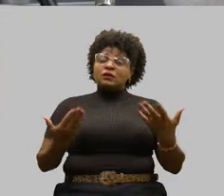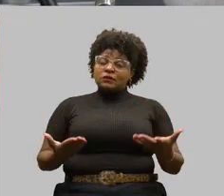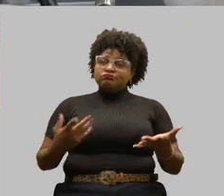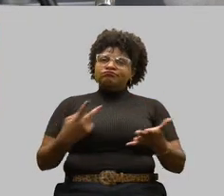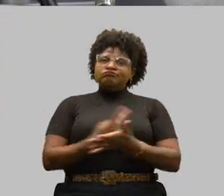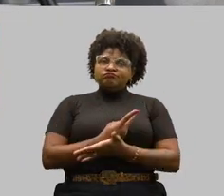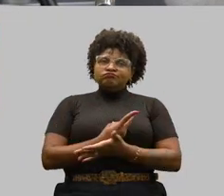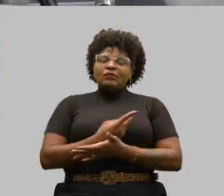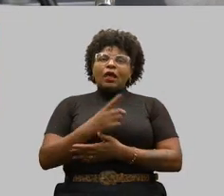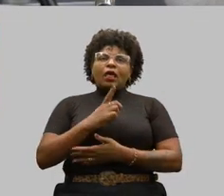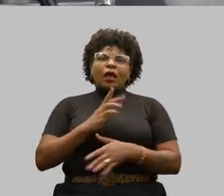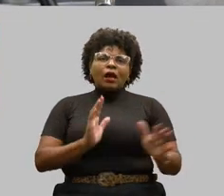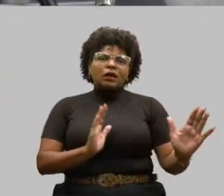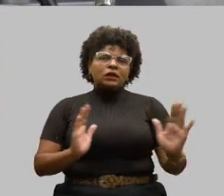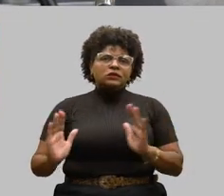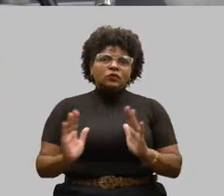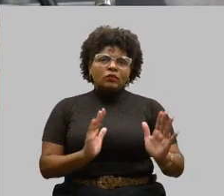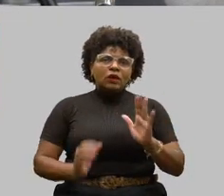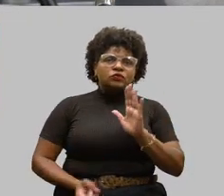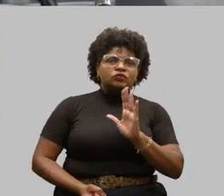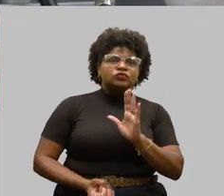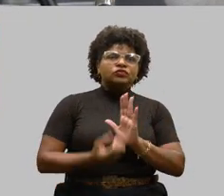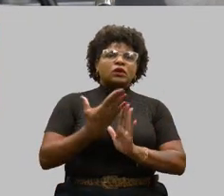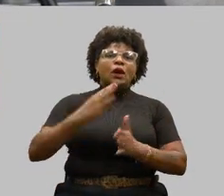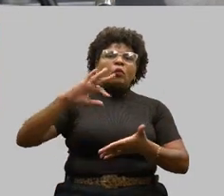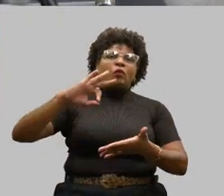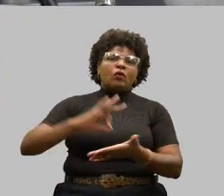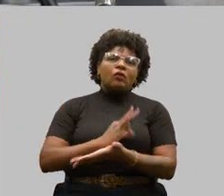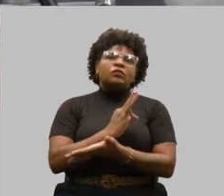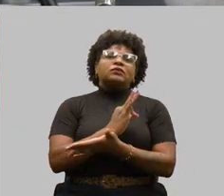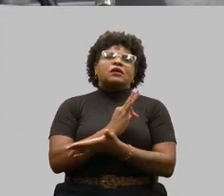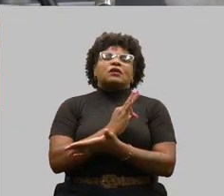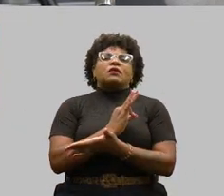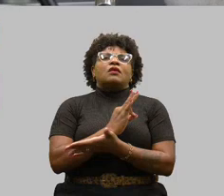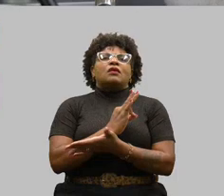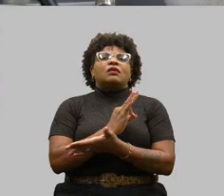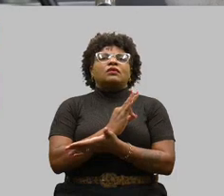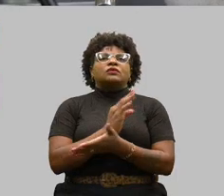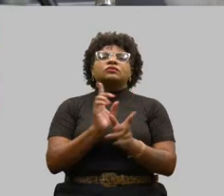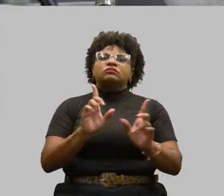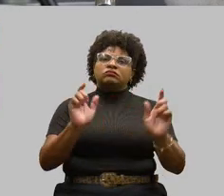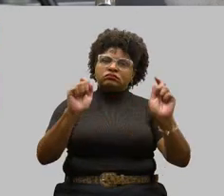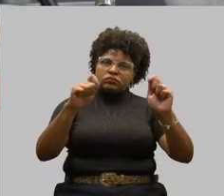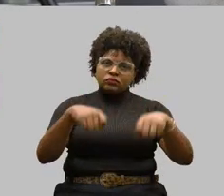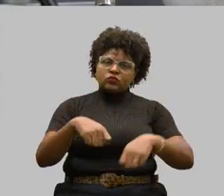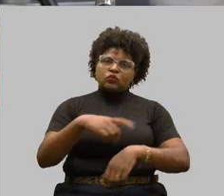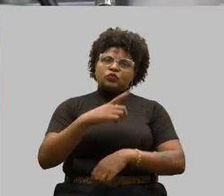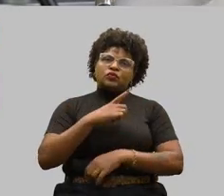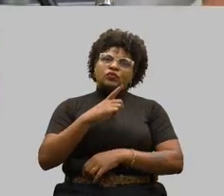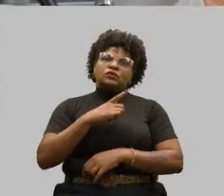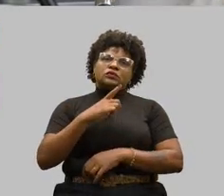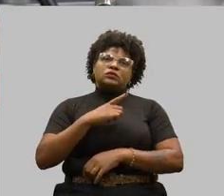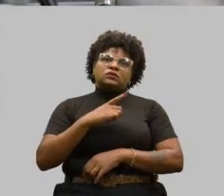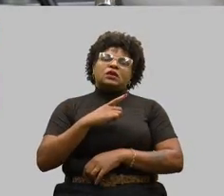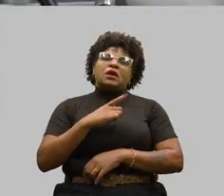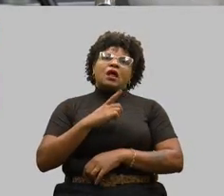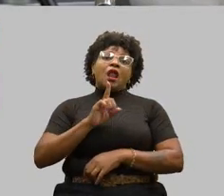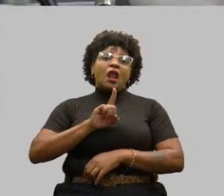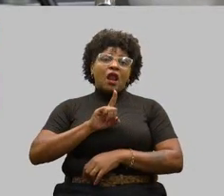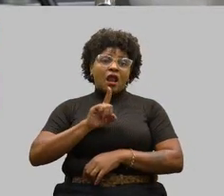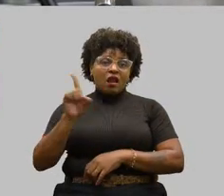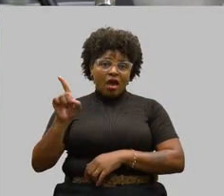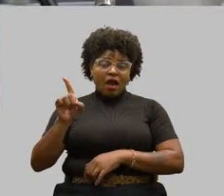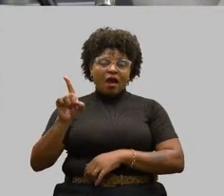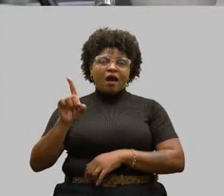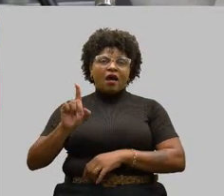de elaborar o contrato e vai ser possível a gente ter lá na Defensoria Pública exemplo